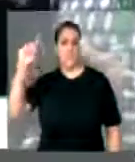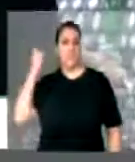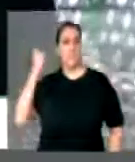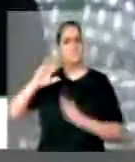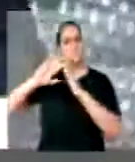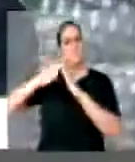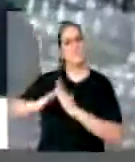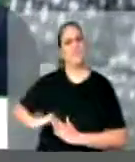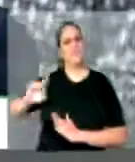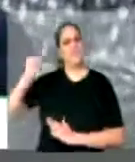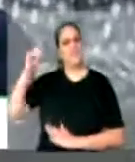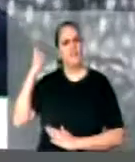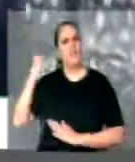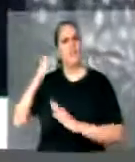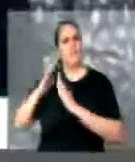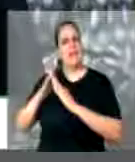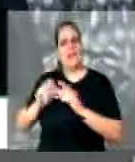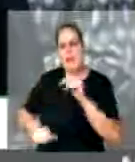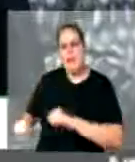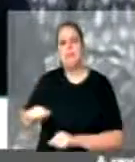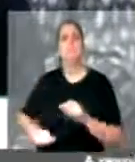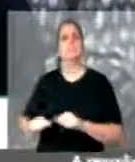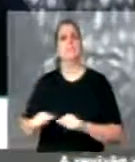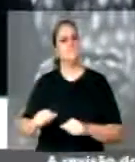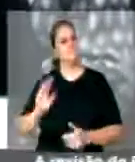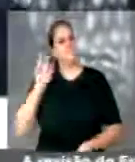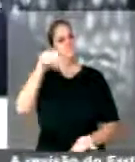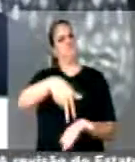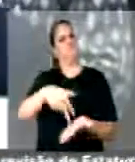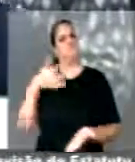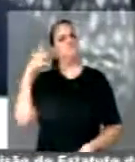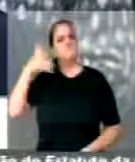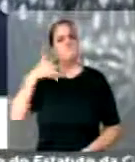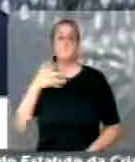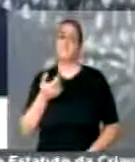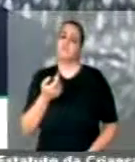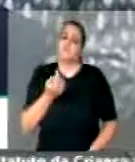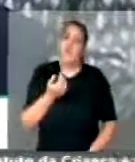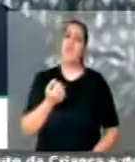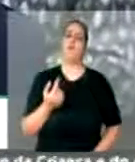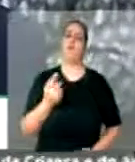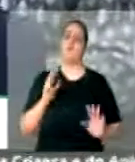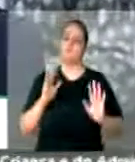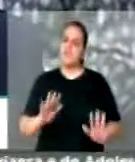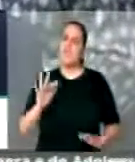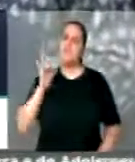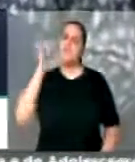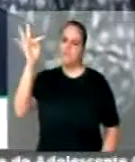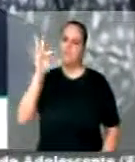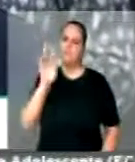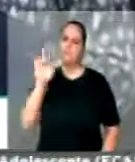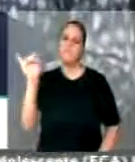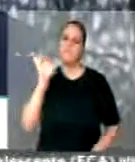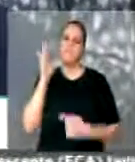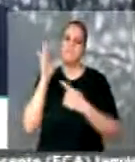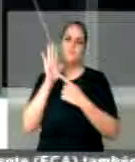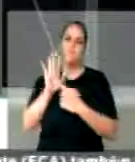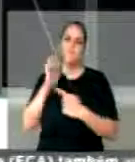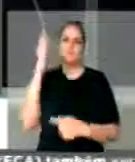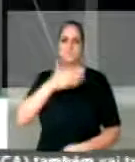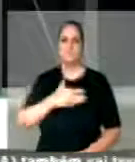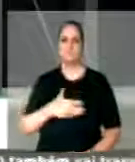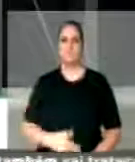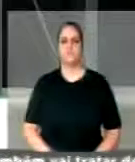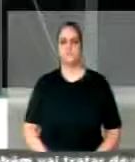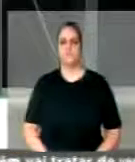favelada na tribuna desta casa. Infelizmente, ainda é exceção, mas o futuro dirá. Viveremos o